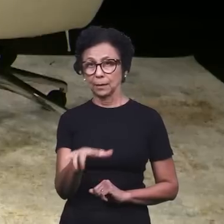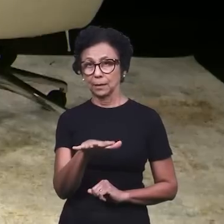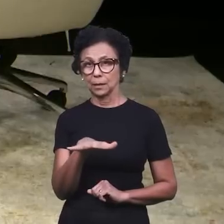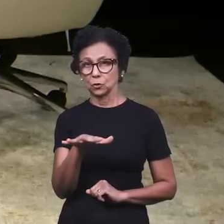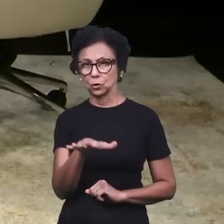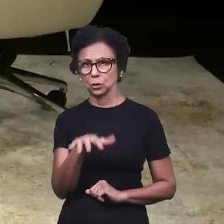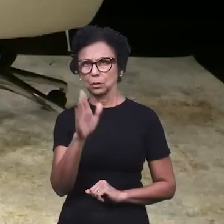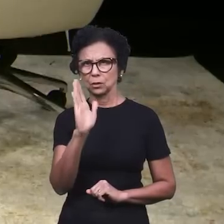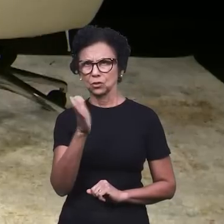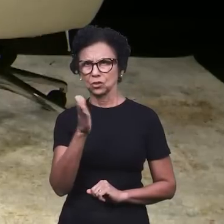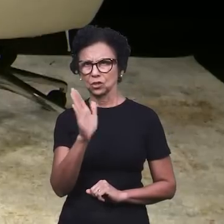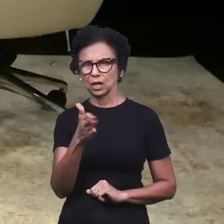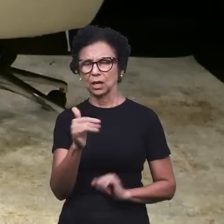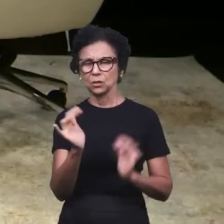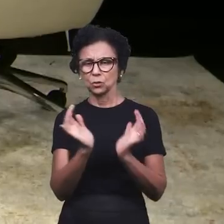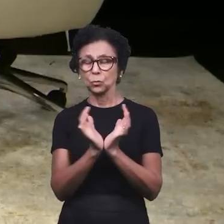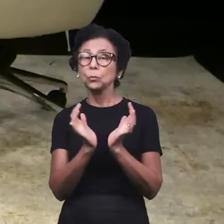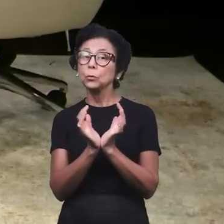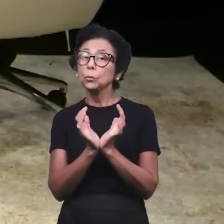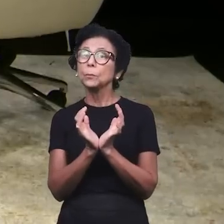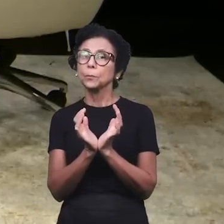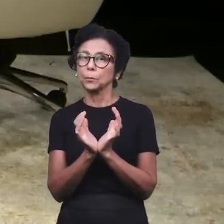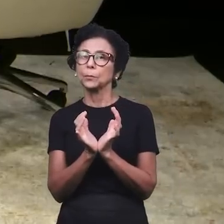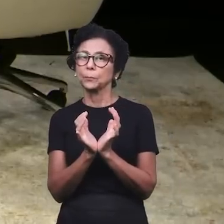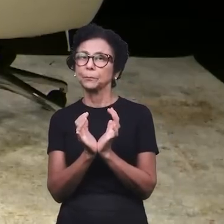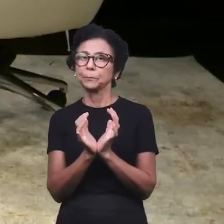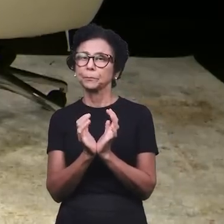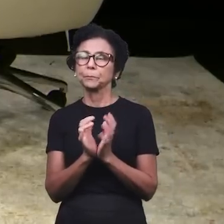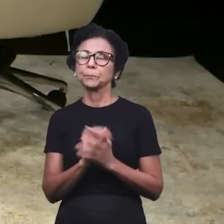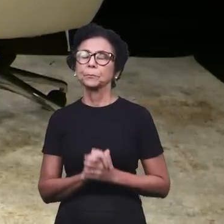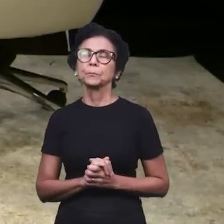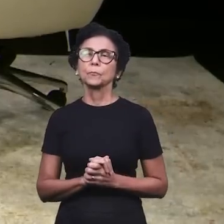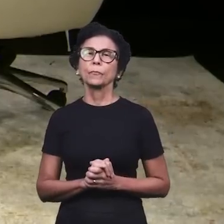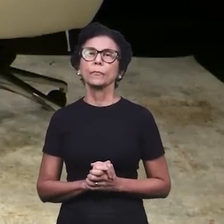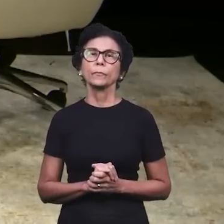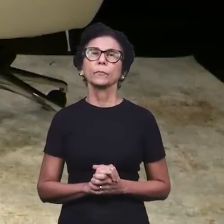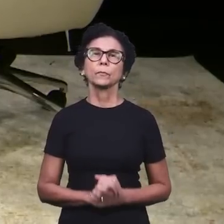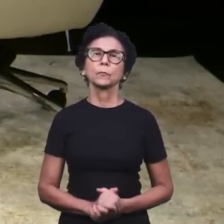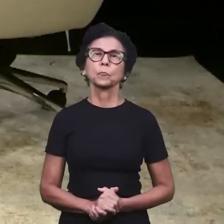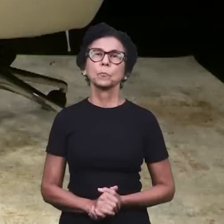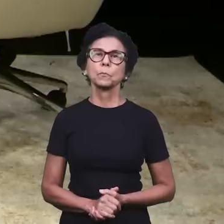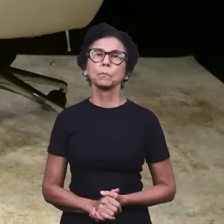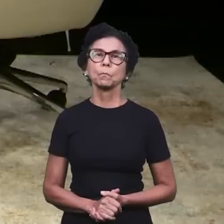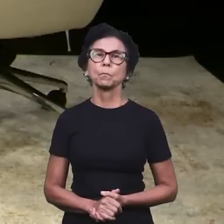um início ali, ele veio anos depois.